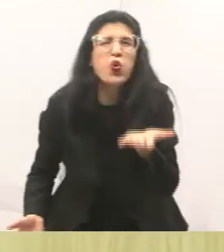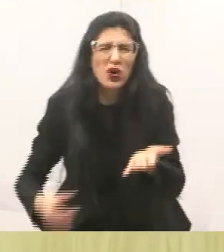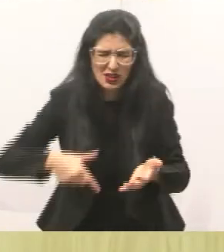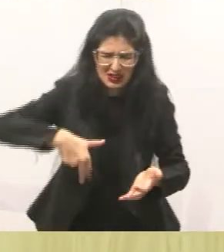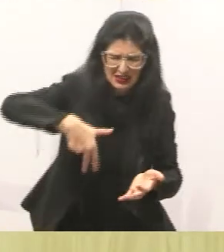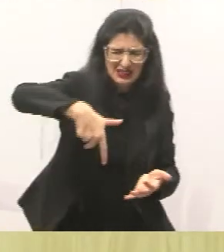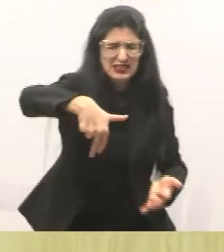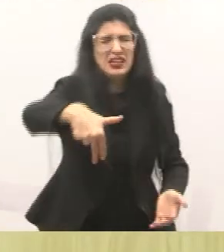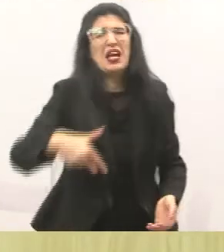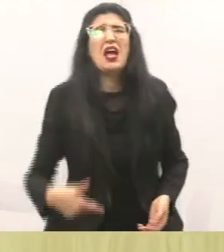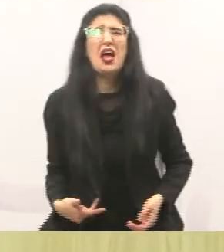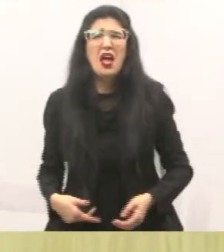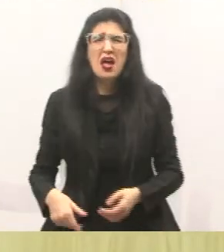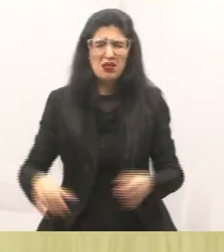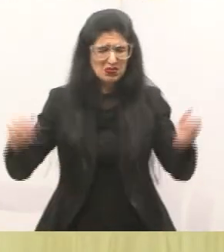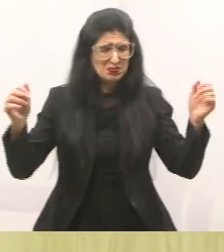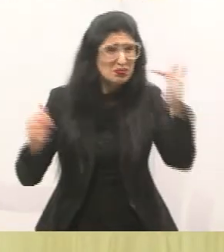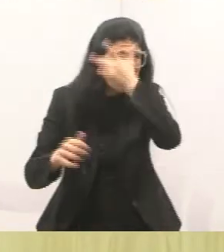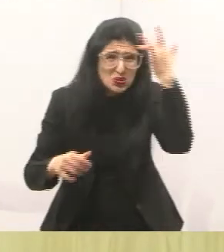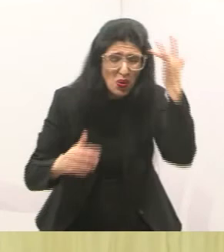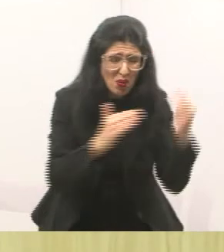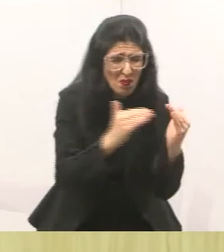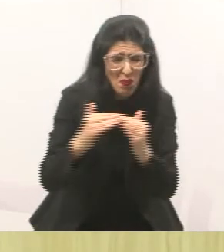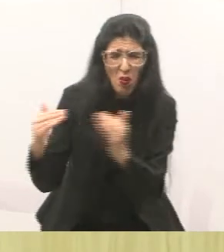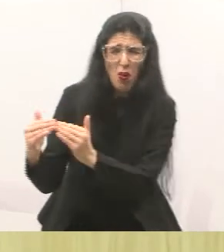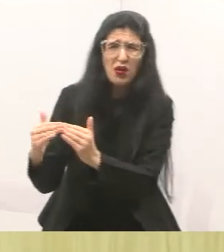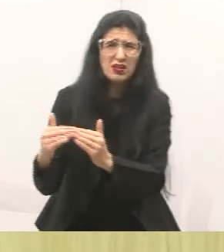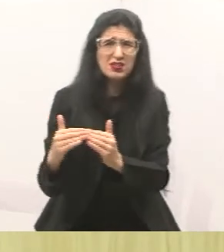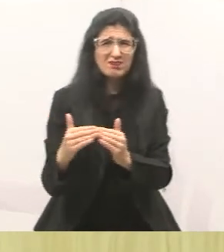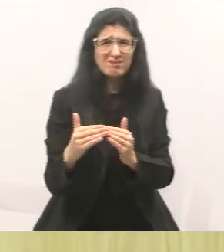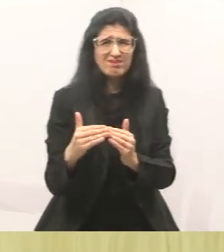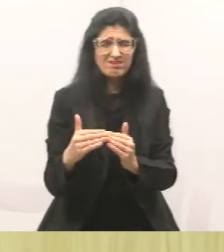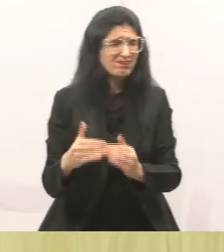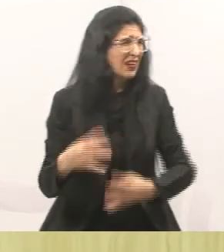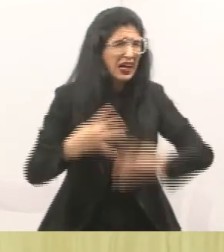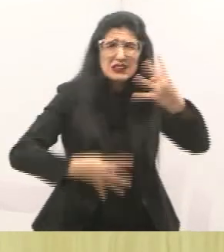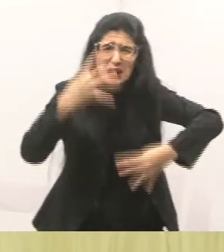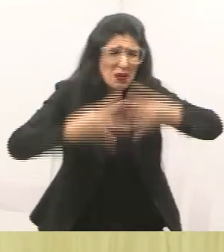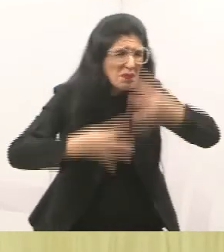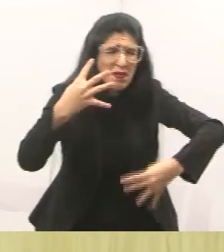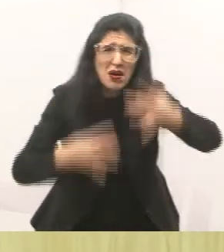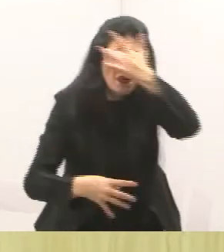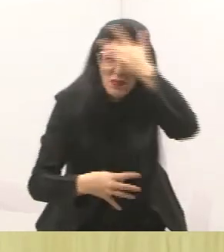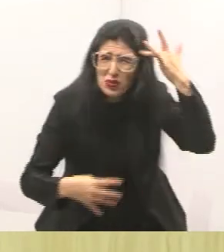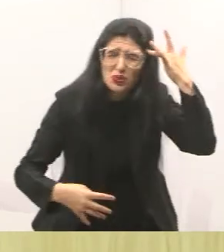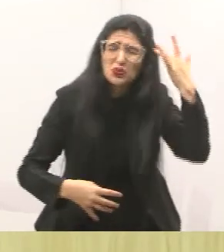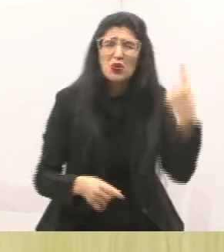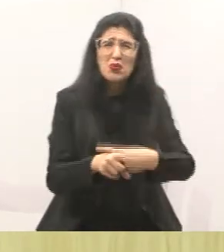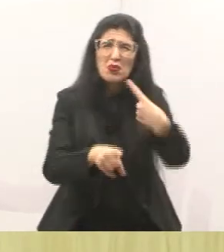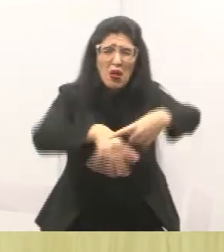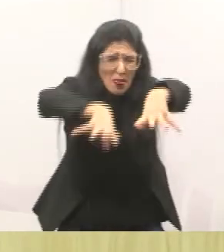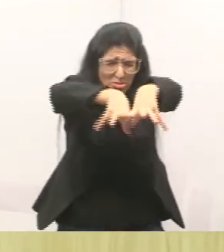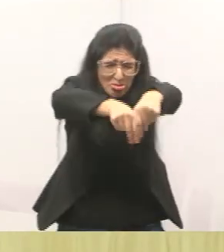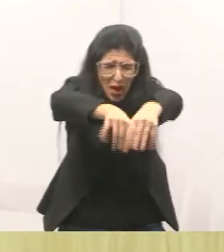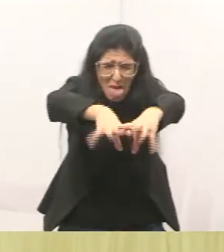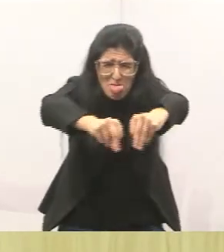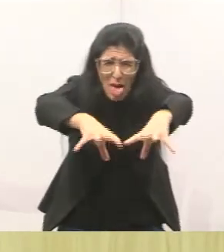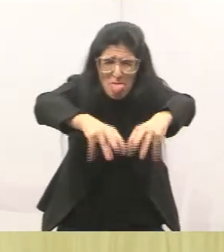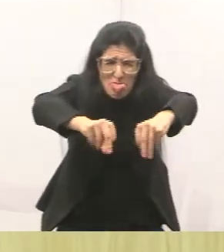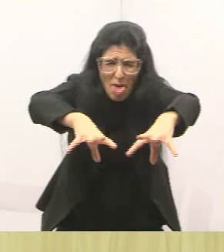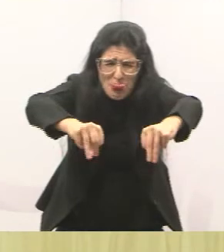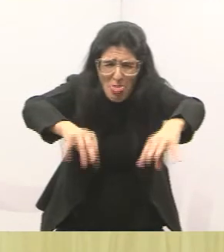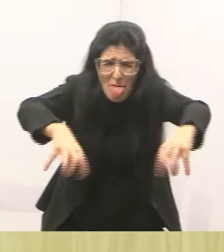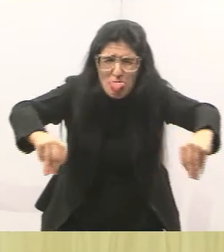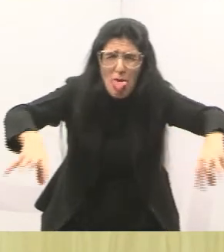residências, ocasiões em que não há condições dos veículos saírem das garagens, devido ao volume de lama que se forma nas vias. Além disso,